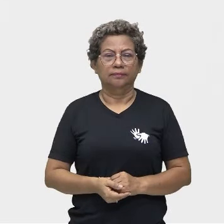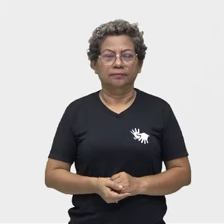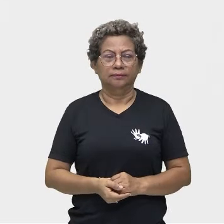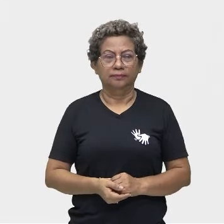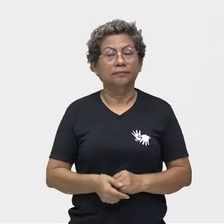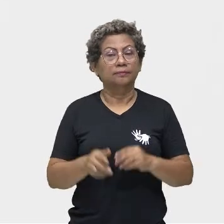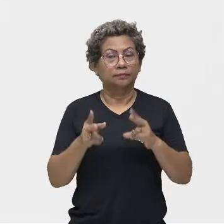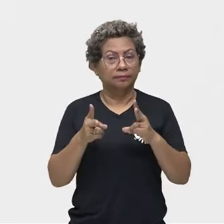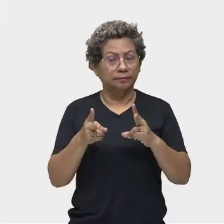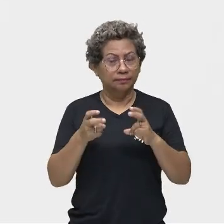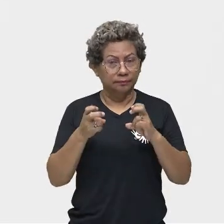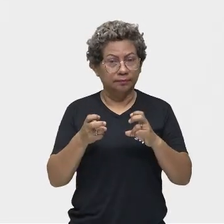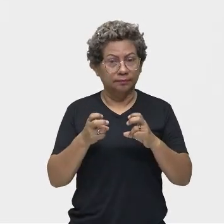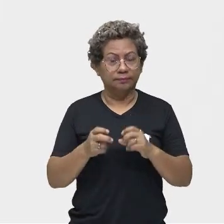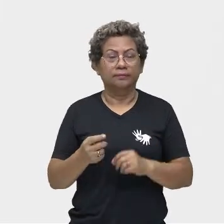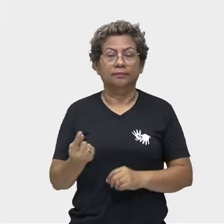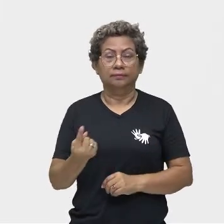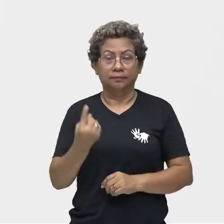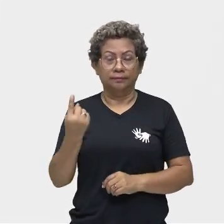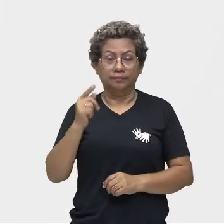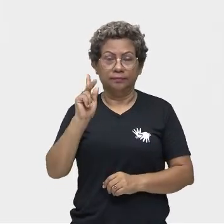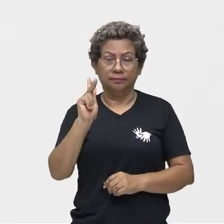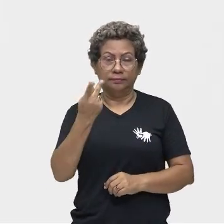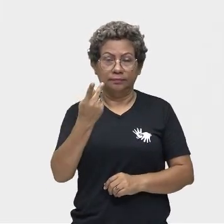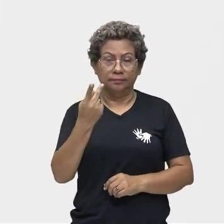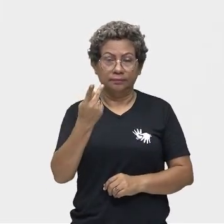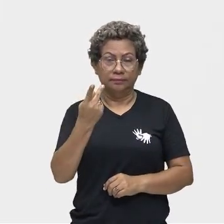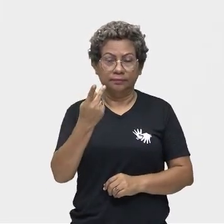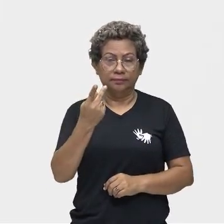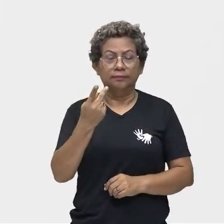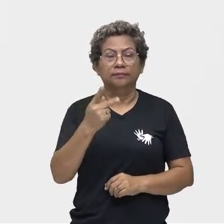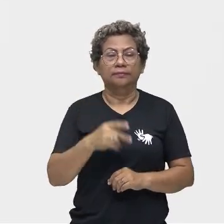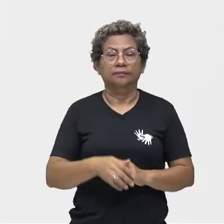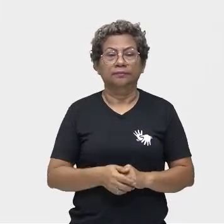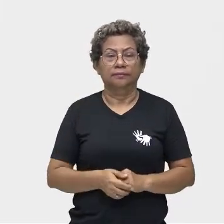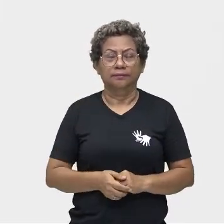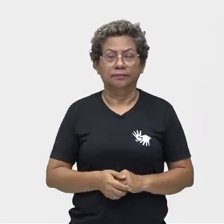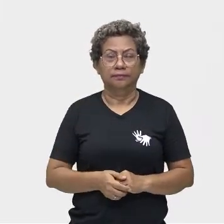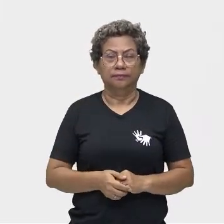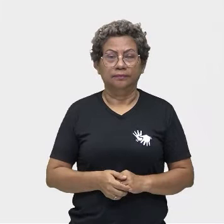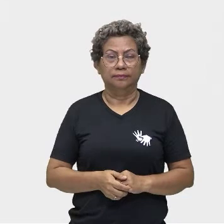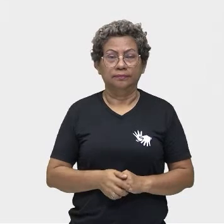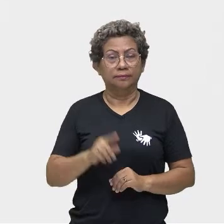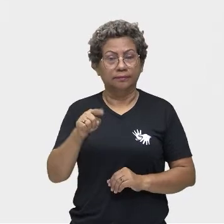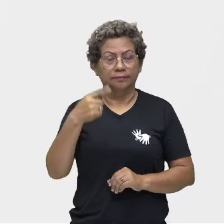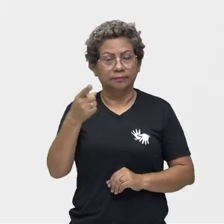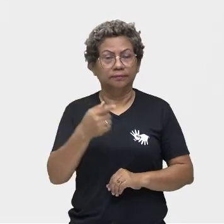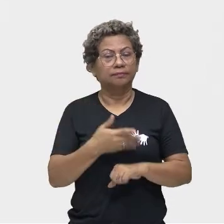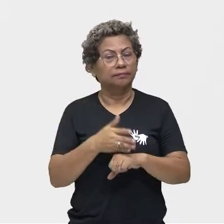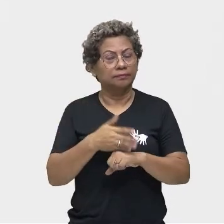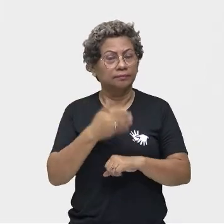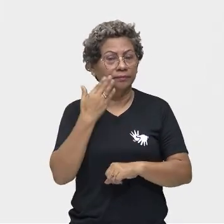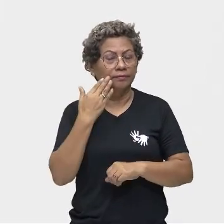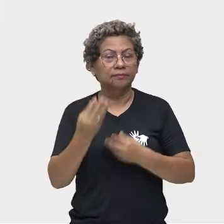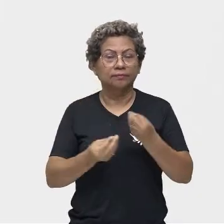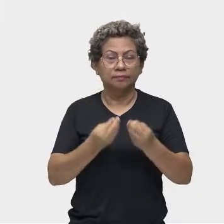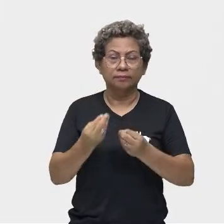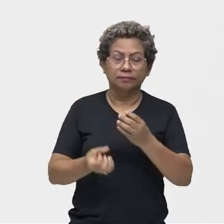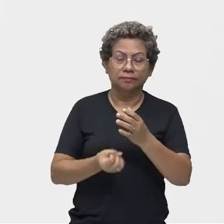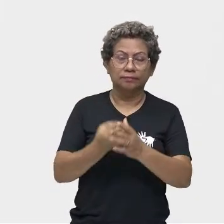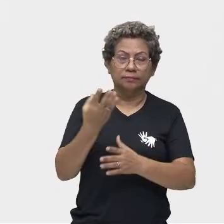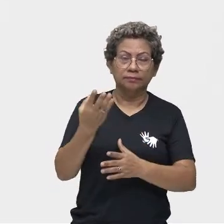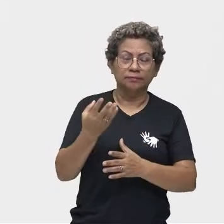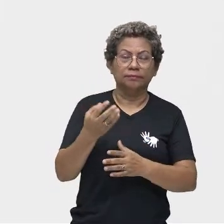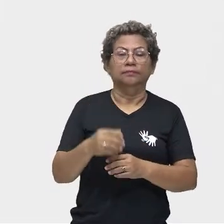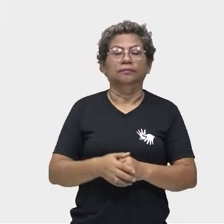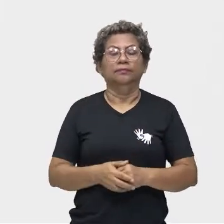sua projeção pela hipotenusa. Dessas relações aí, depois nós vamos ver, né, o surgimento de um teorema,